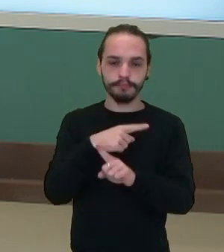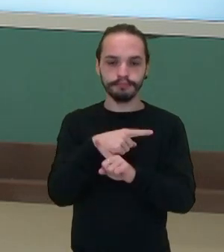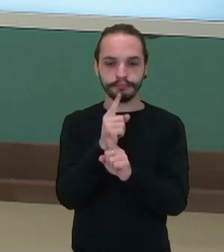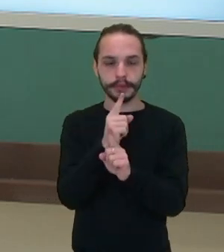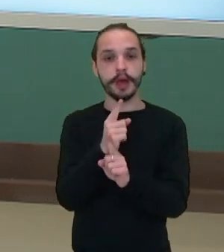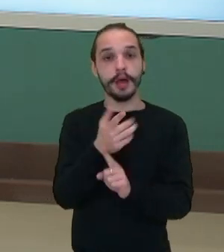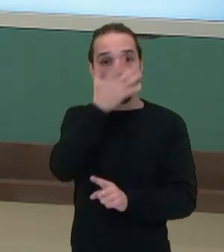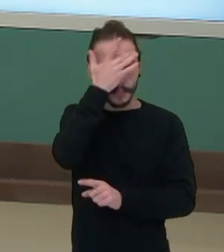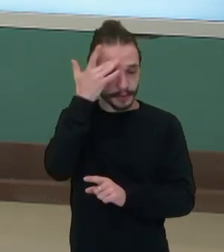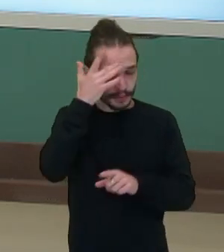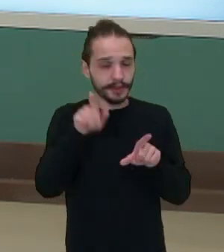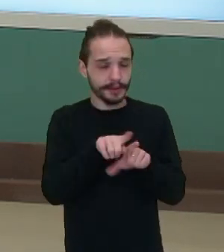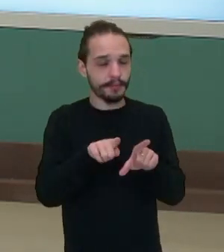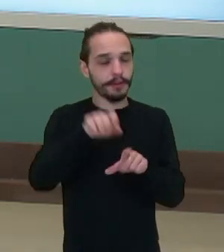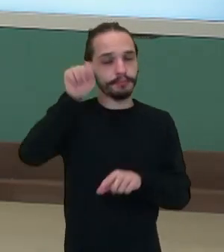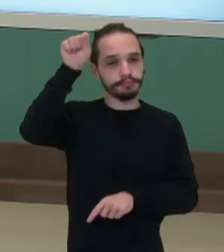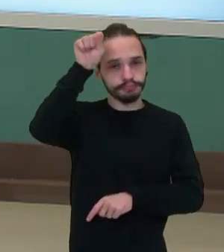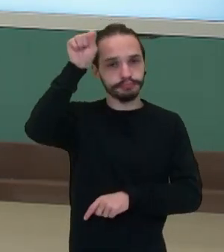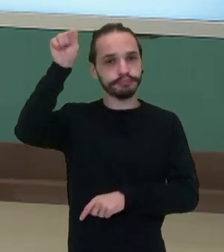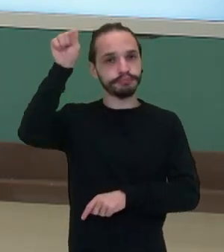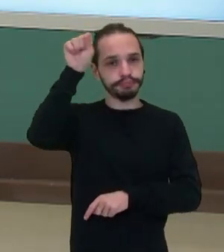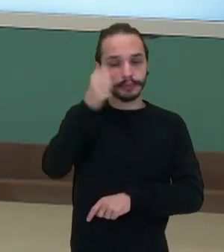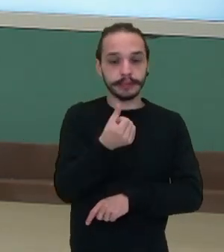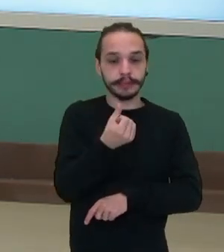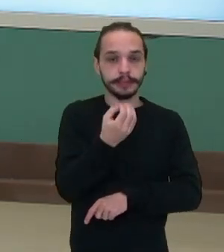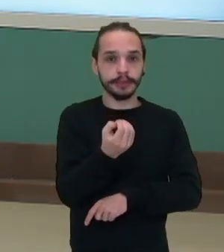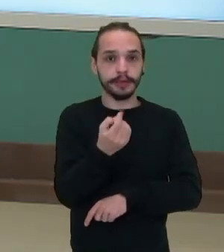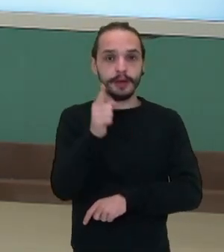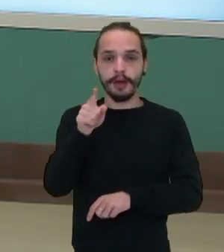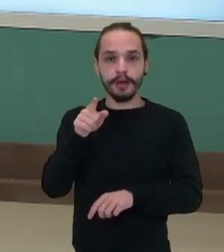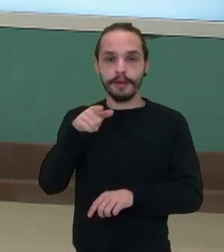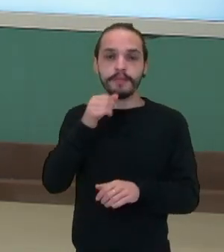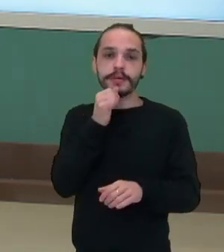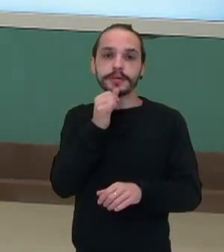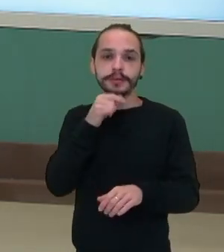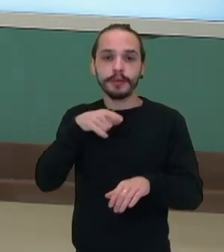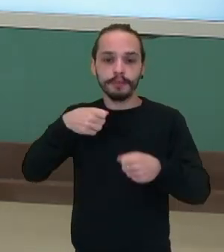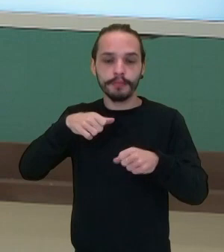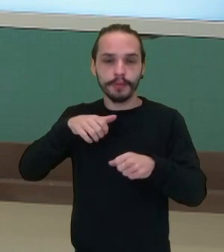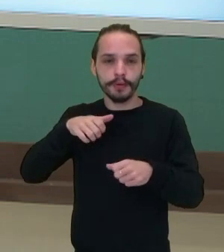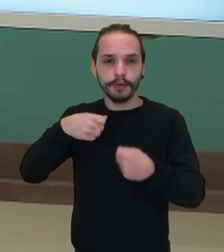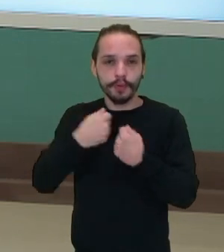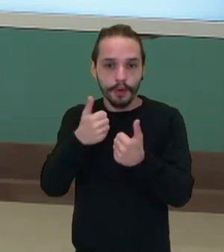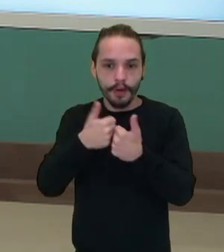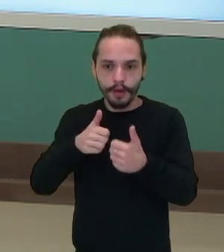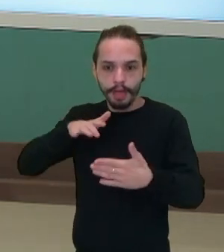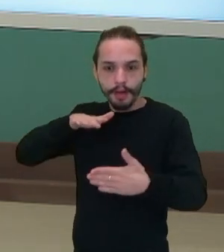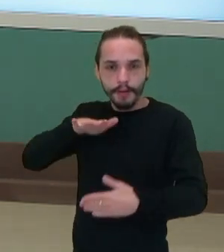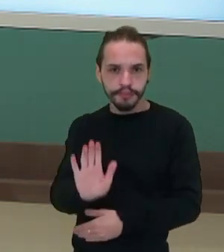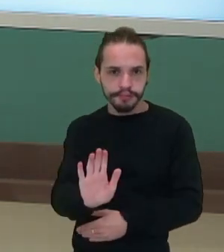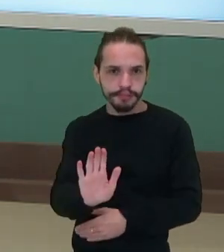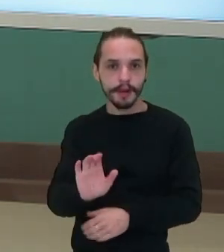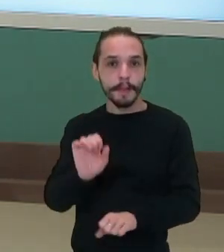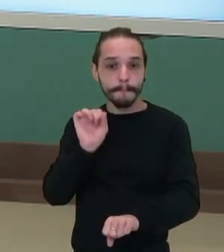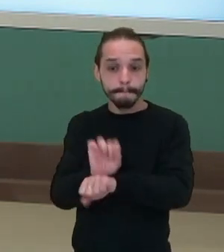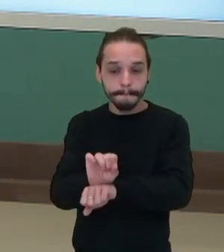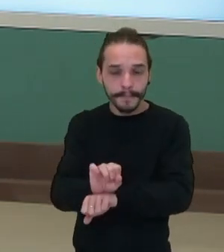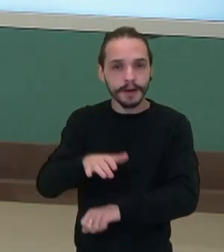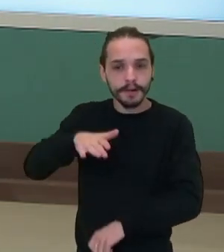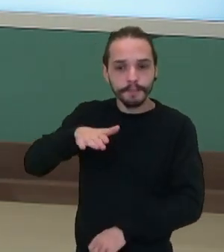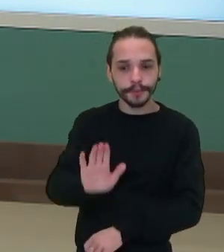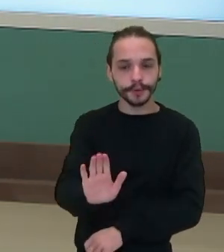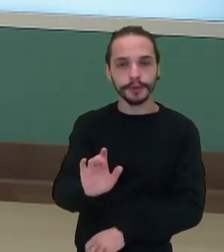está a 60 km por hora. Certo? E no momento que existe uma frenagem, por exemplo, que é uma força externa que atua sobre o ônibus, mas não